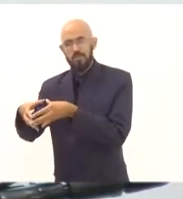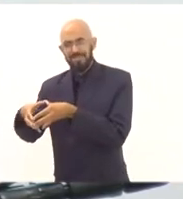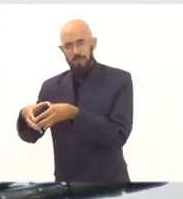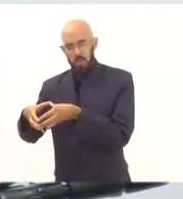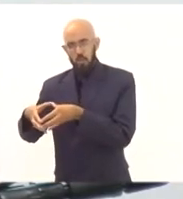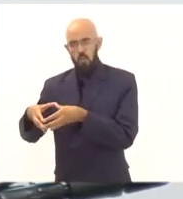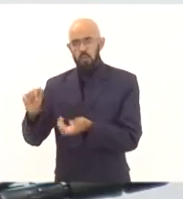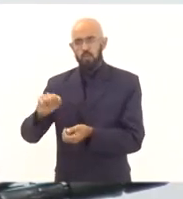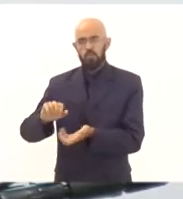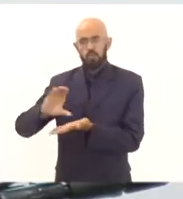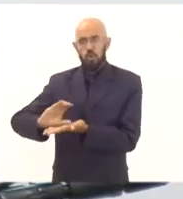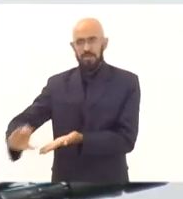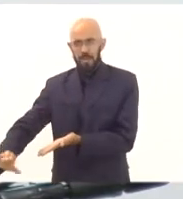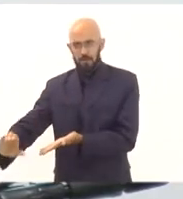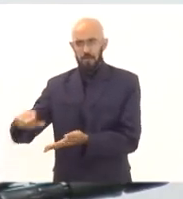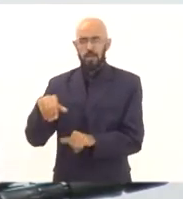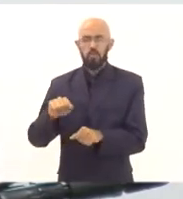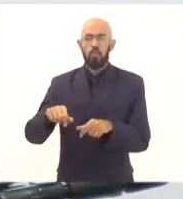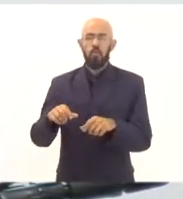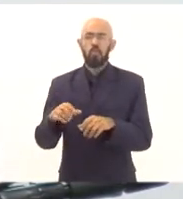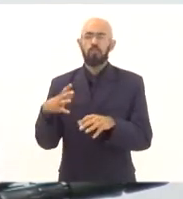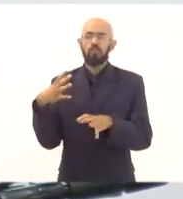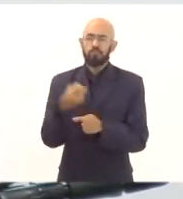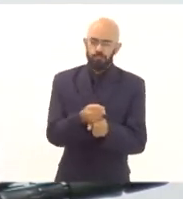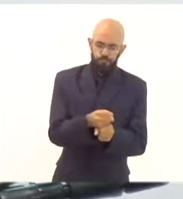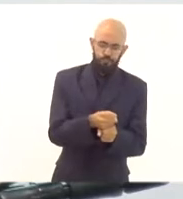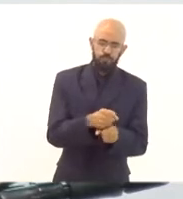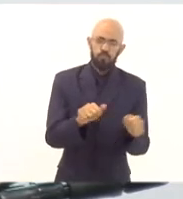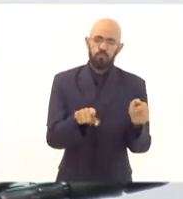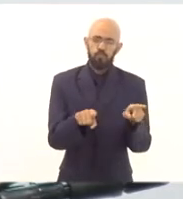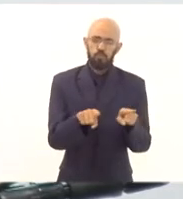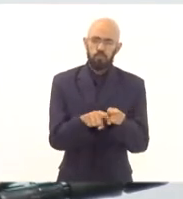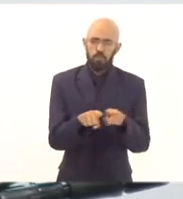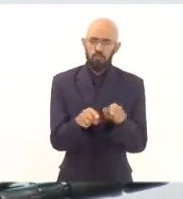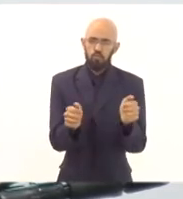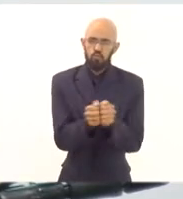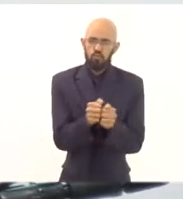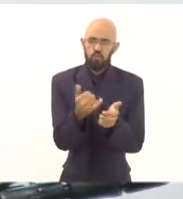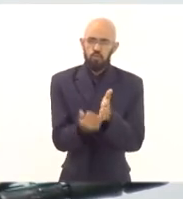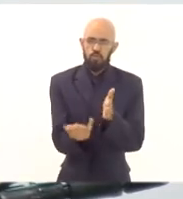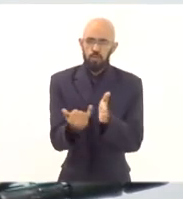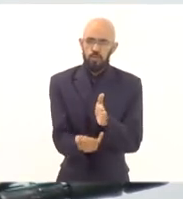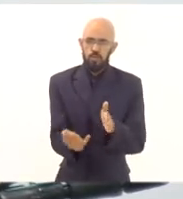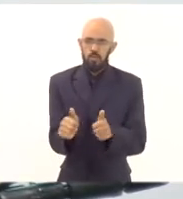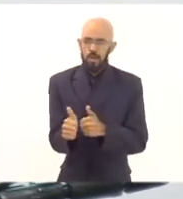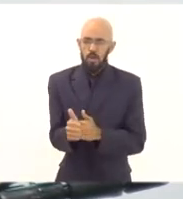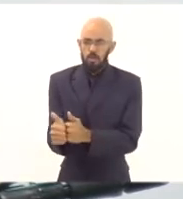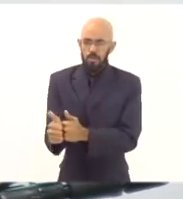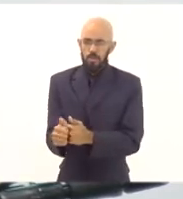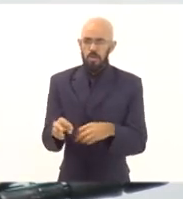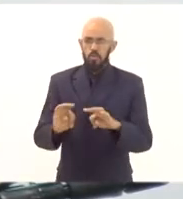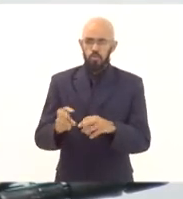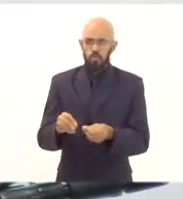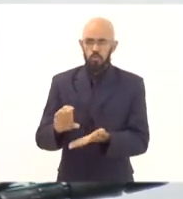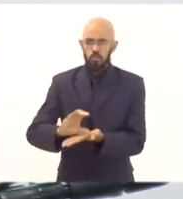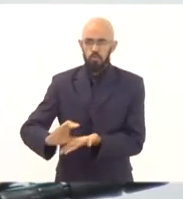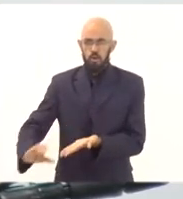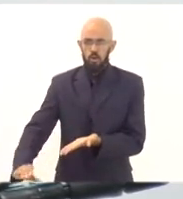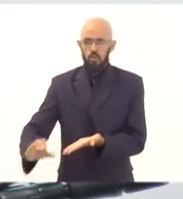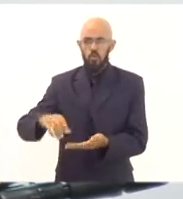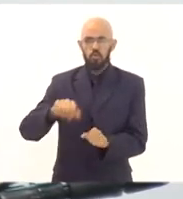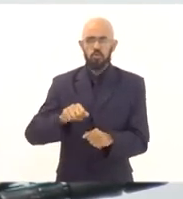reunião a comissão de orçamento mas a comissão de tributação para acompanhar os recursos